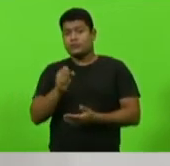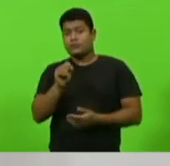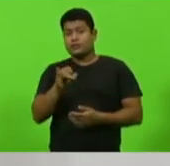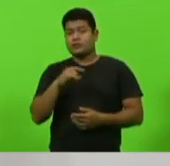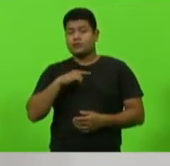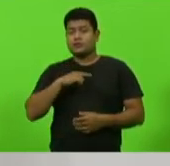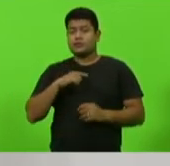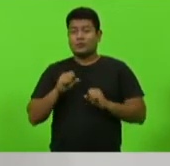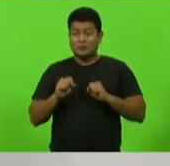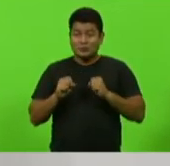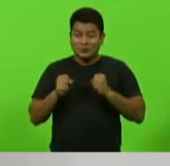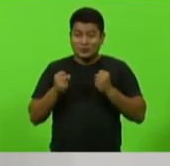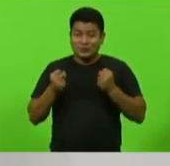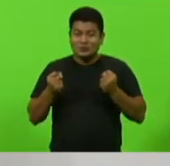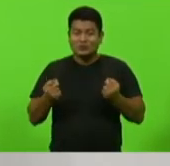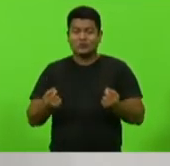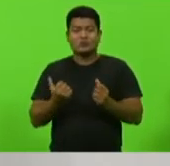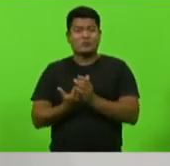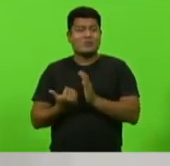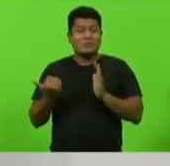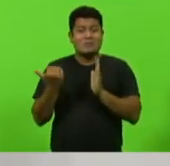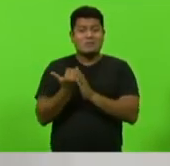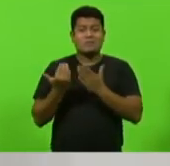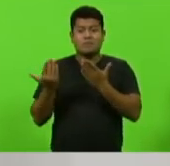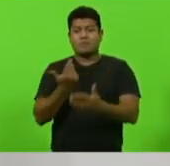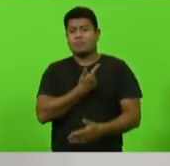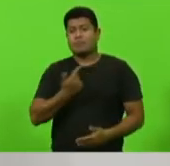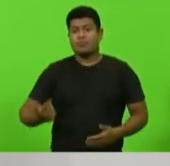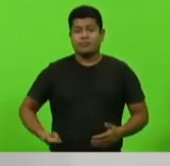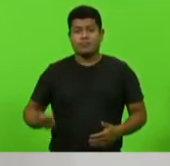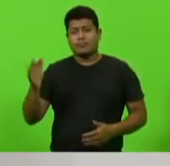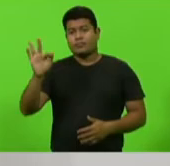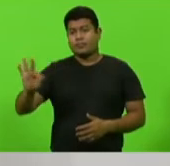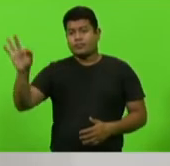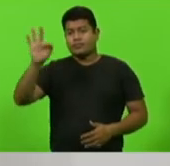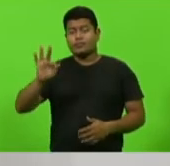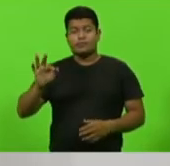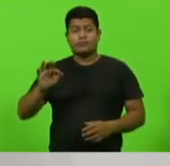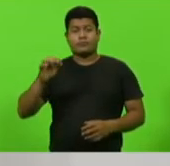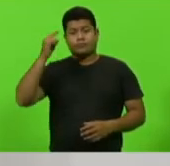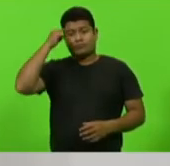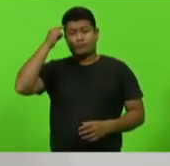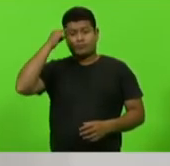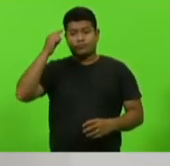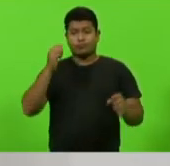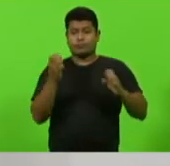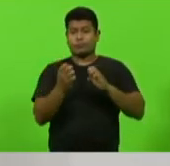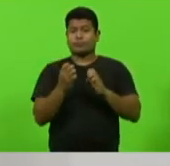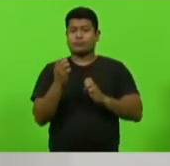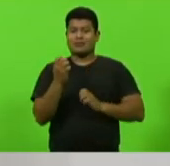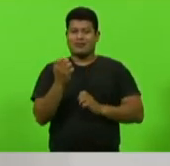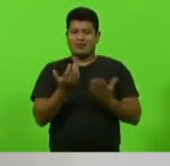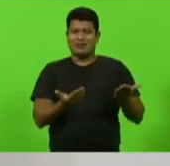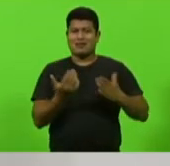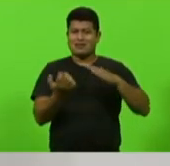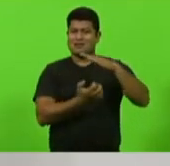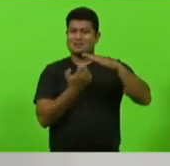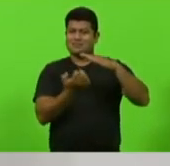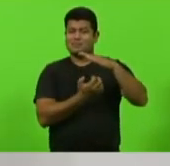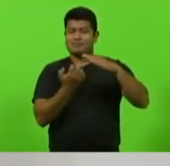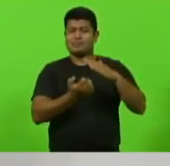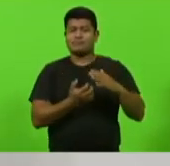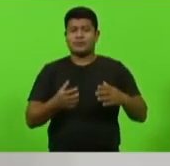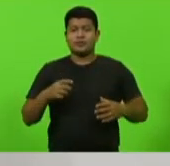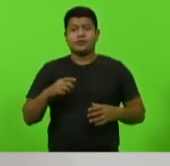empenho do governo federal com relação às nossas empresas, um pouco mais de atenção, um pouco mais de